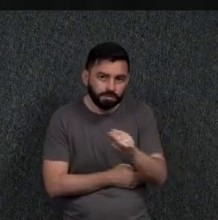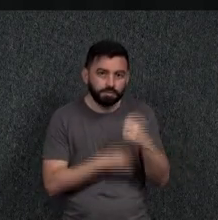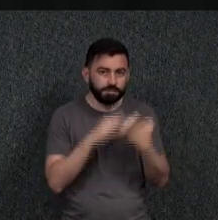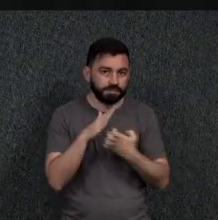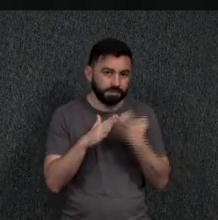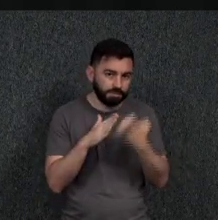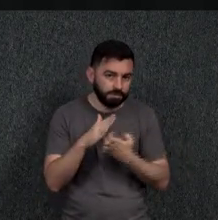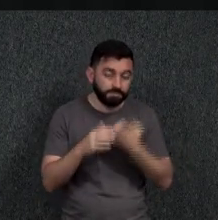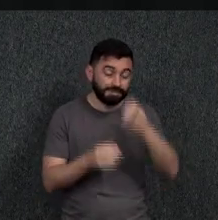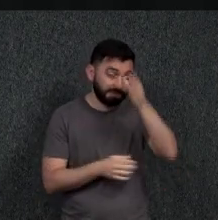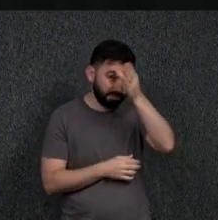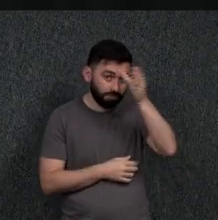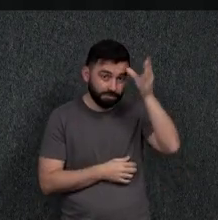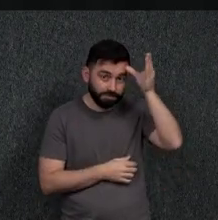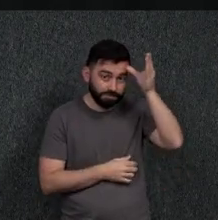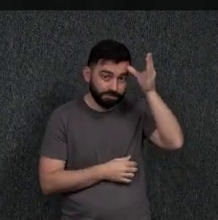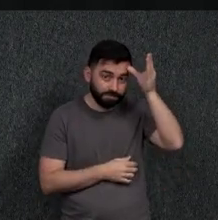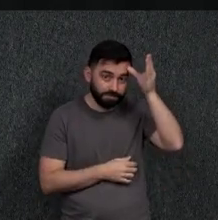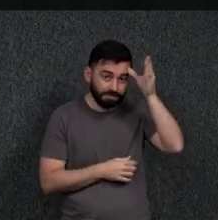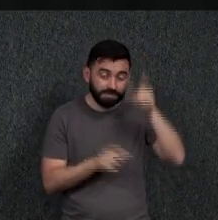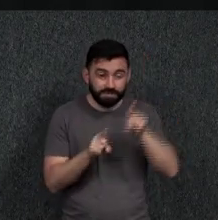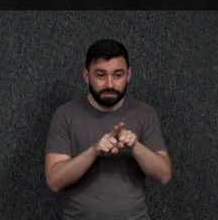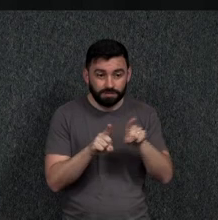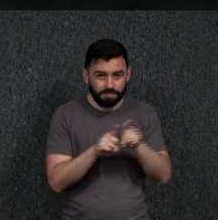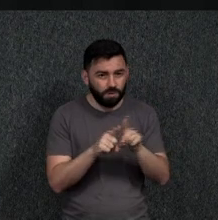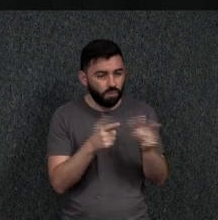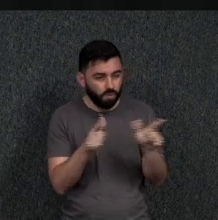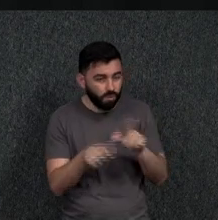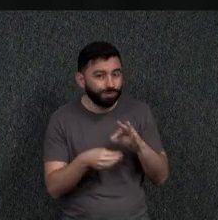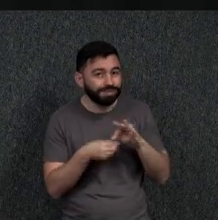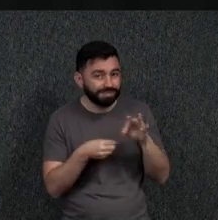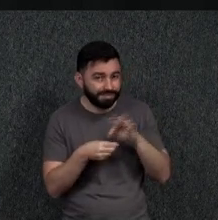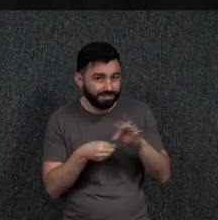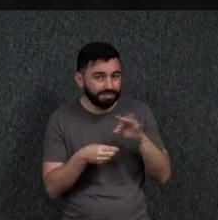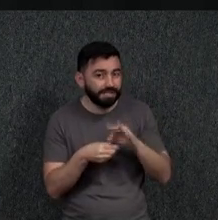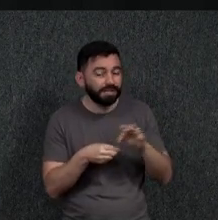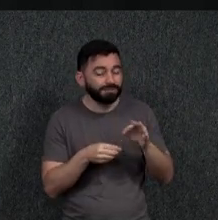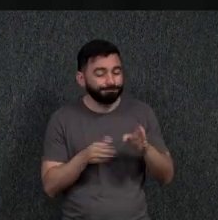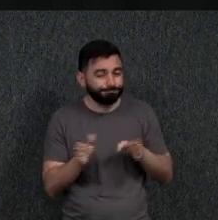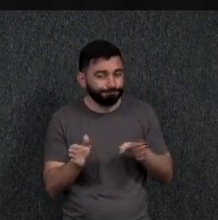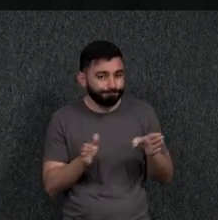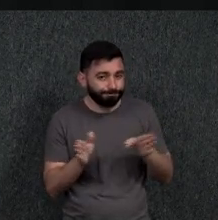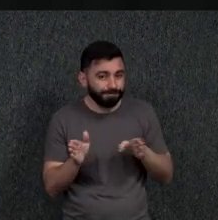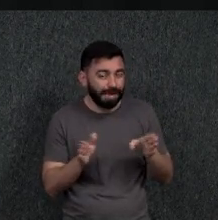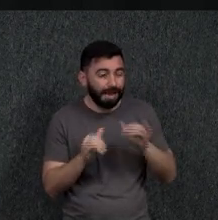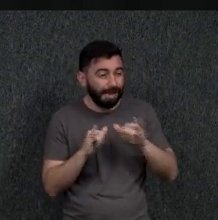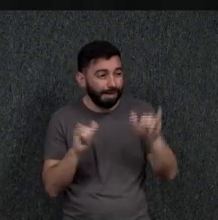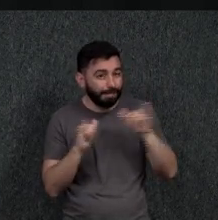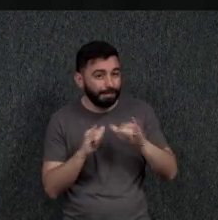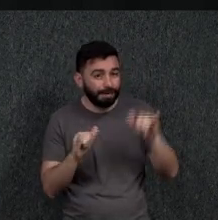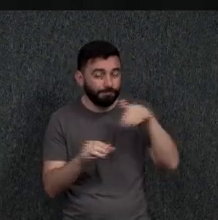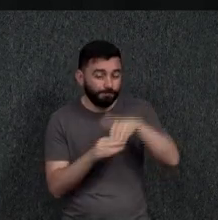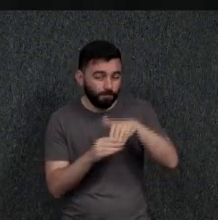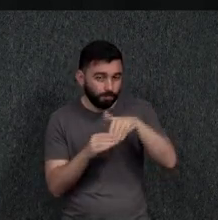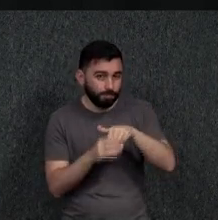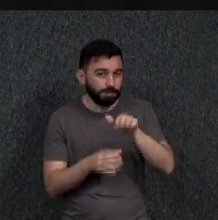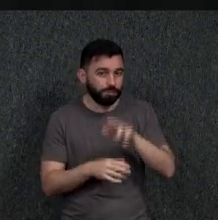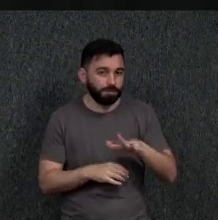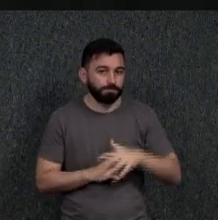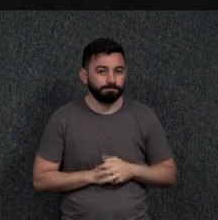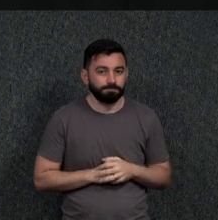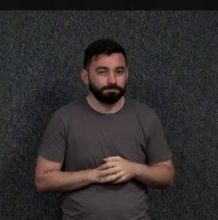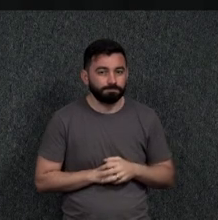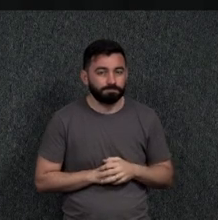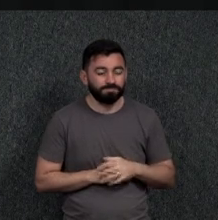relevância e com grande potencial a ser plenamente desenvolvido. Ao longo